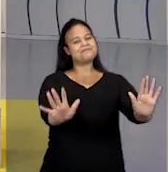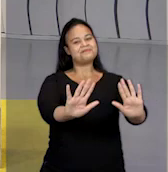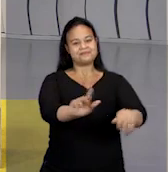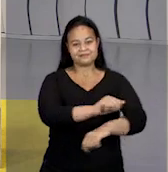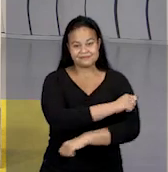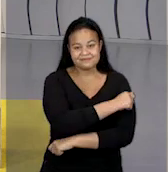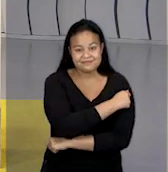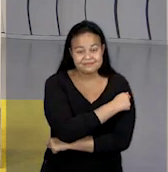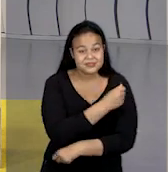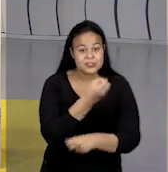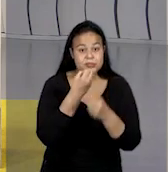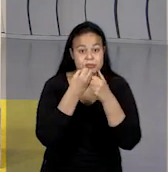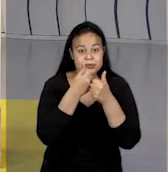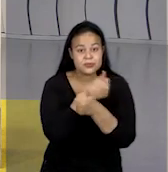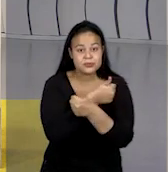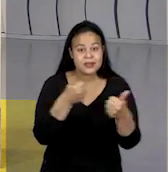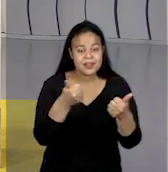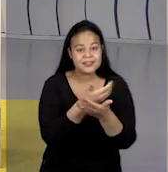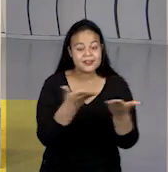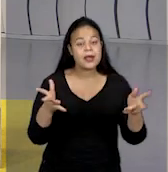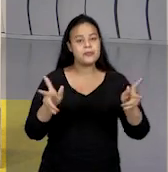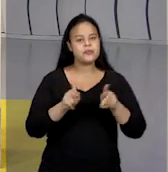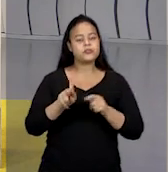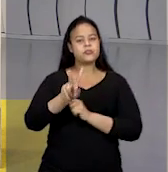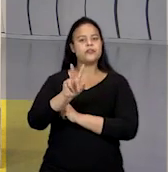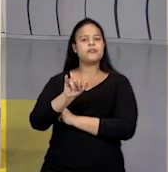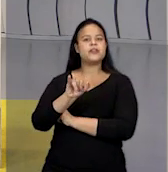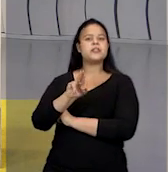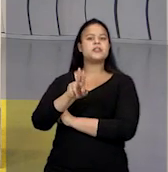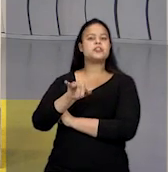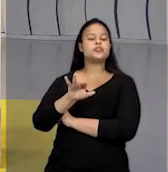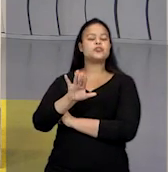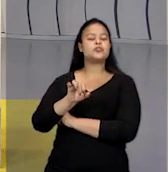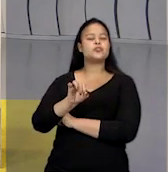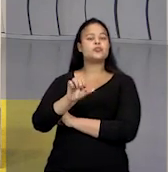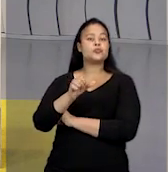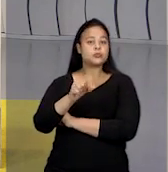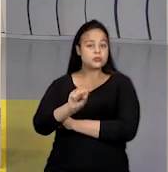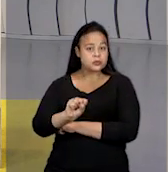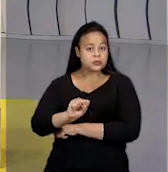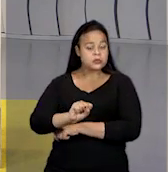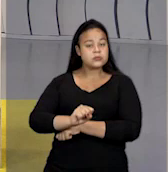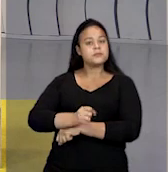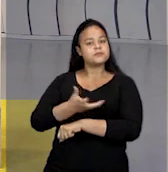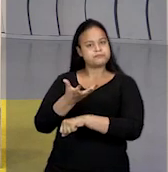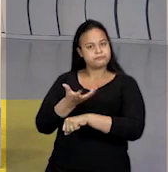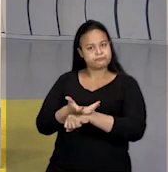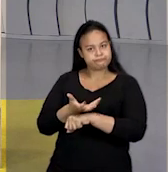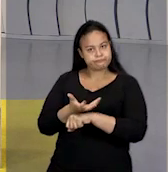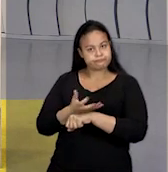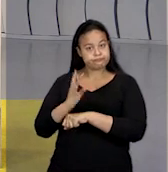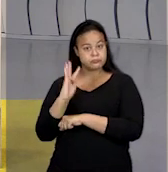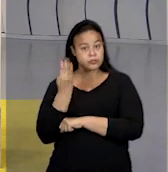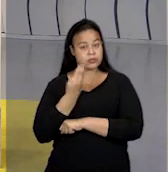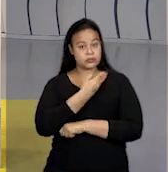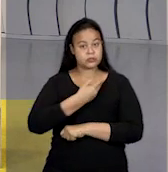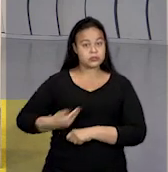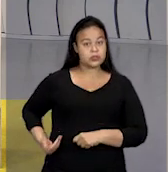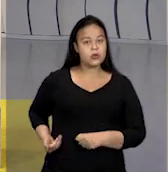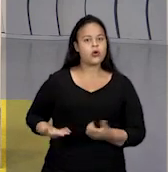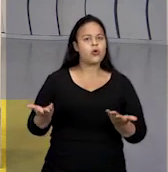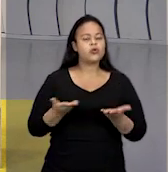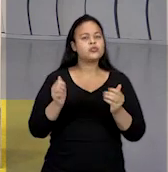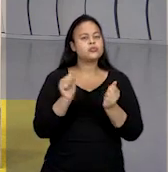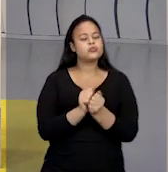Olá, estudante! Tudo bem com você? Eu sou o professor Vinícius, professor de Biologia da Rede Estadual de Ensino. Estou hoje, junto com a nossa